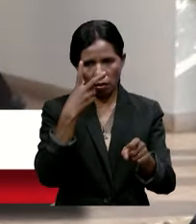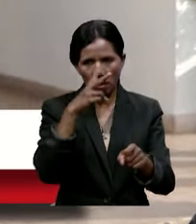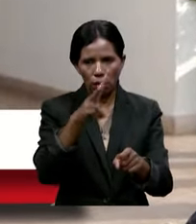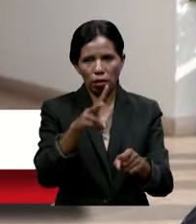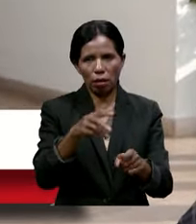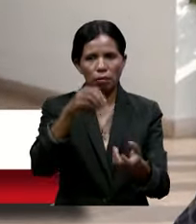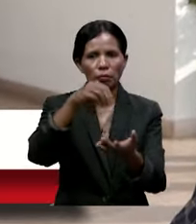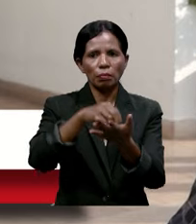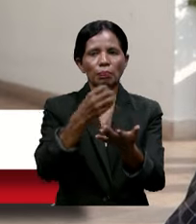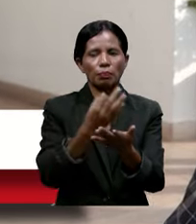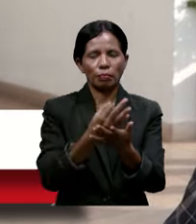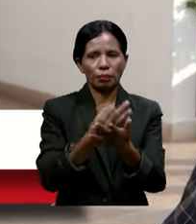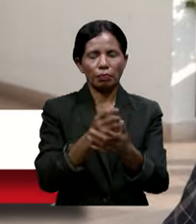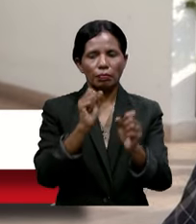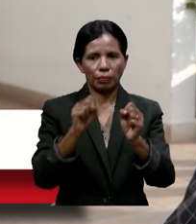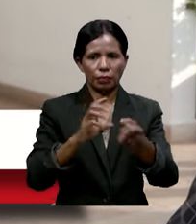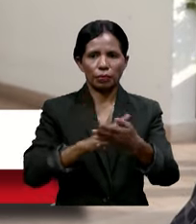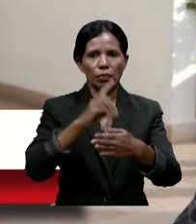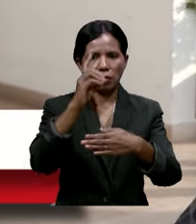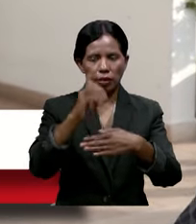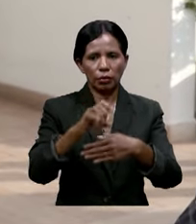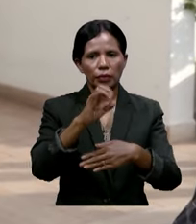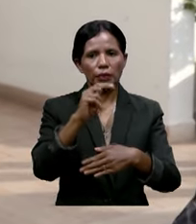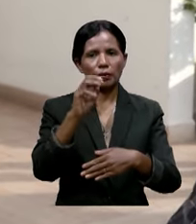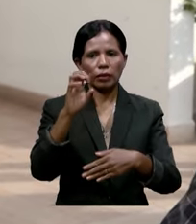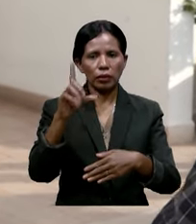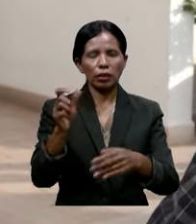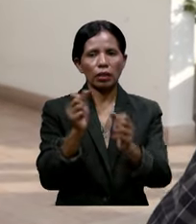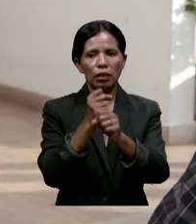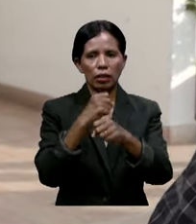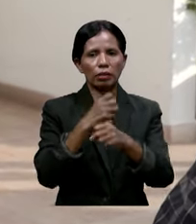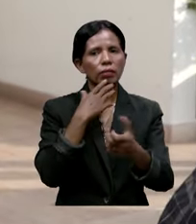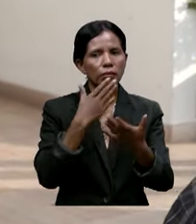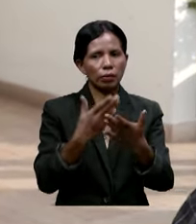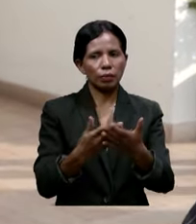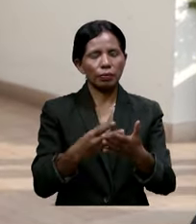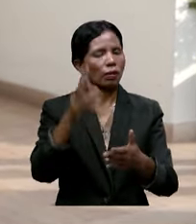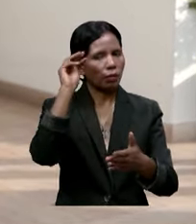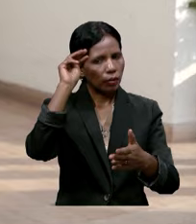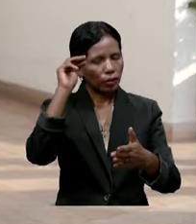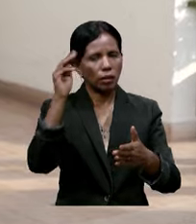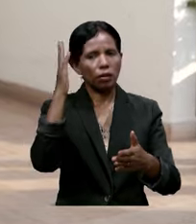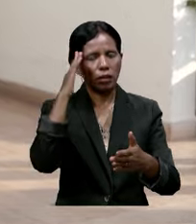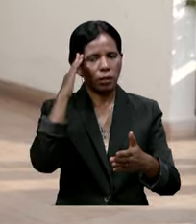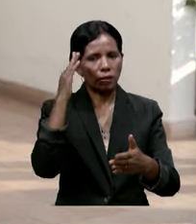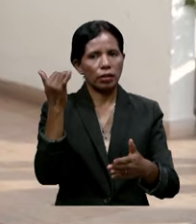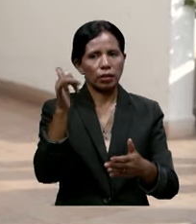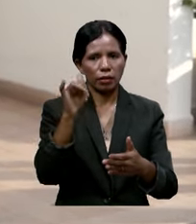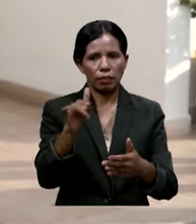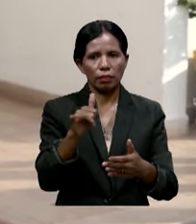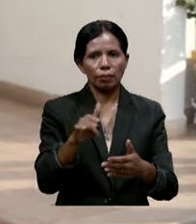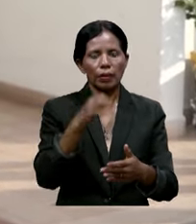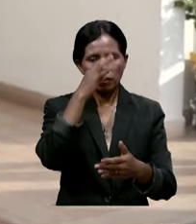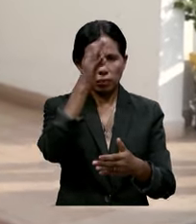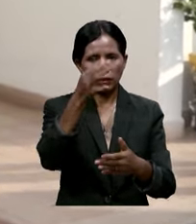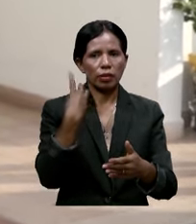tau osam para ber desenvolve INL ho dia kliutan. Agora, parte do Ministério hanu em ela kata ka ba futuro